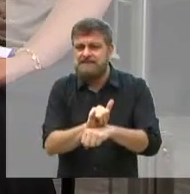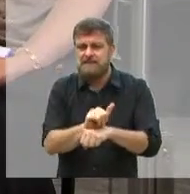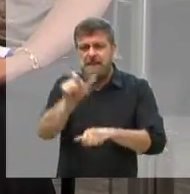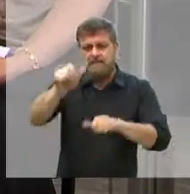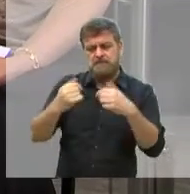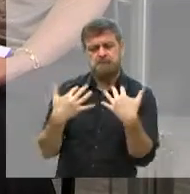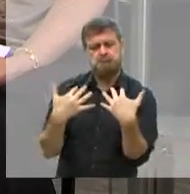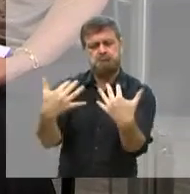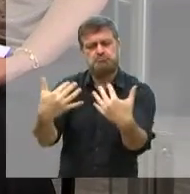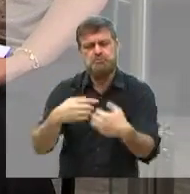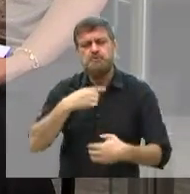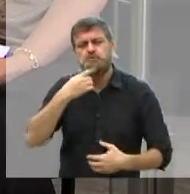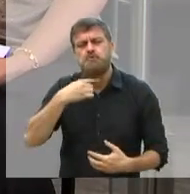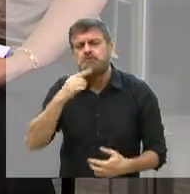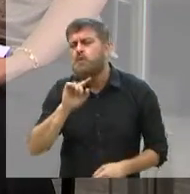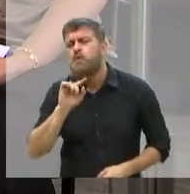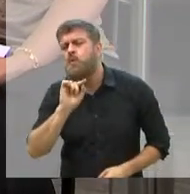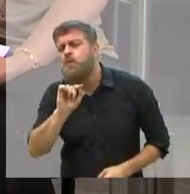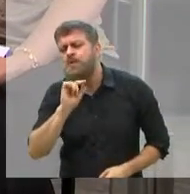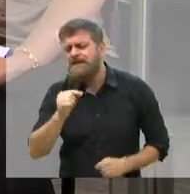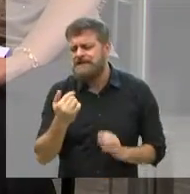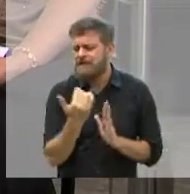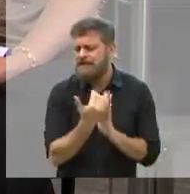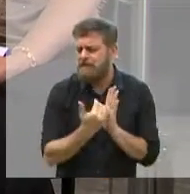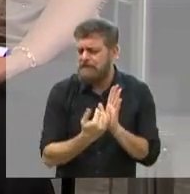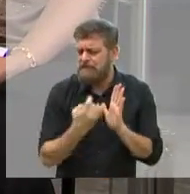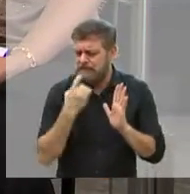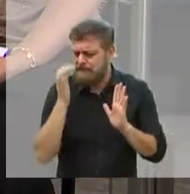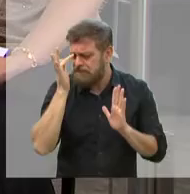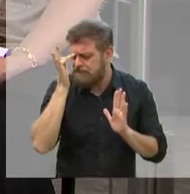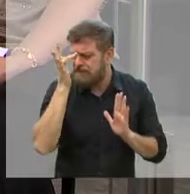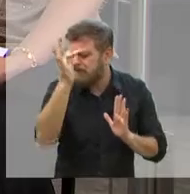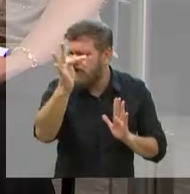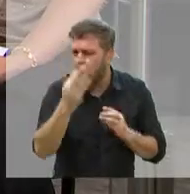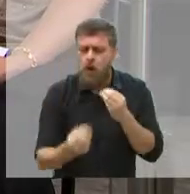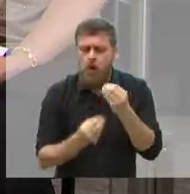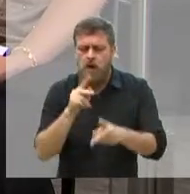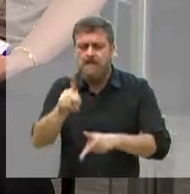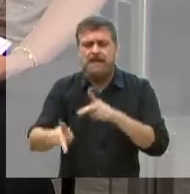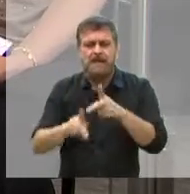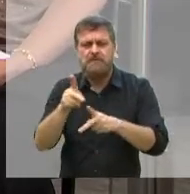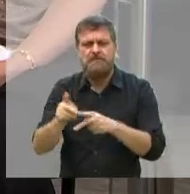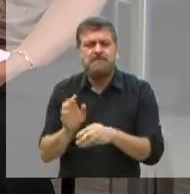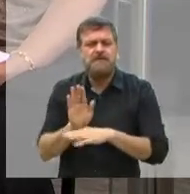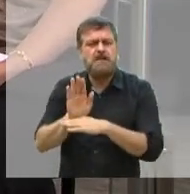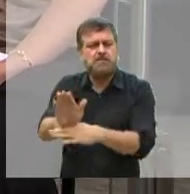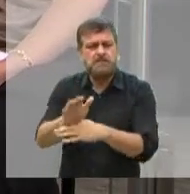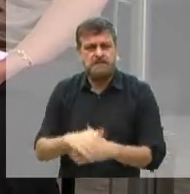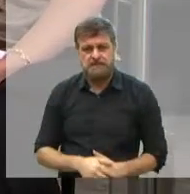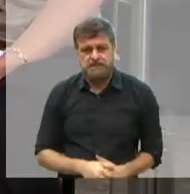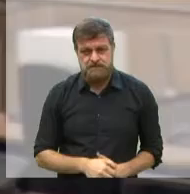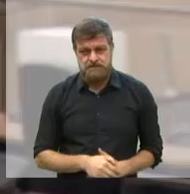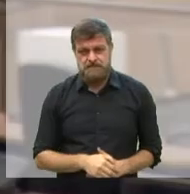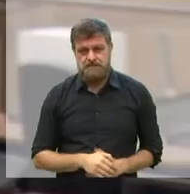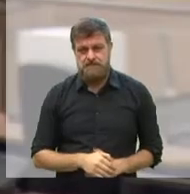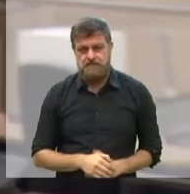casa não ficar com dúvida, o que é esse plano diretor e como vai beneficiar aí a população a aprovação dele?